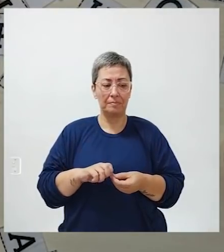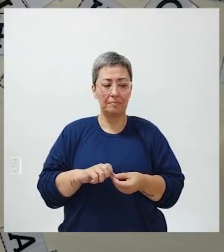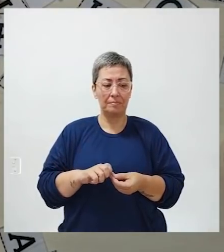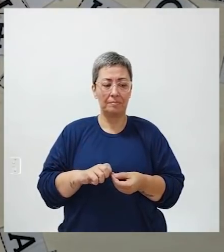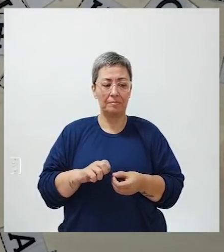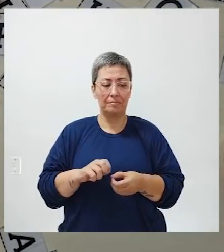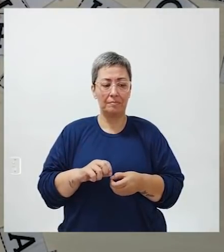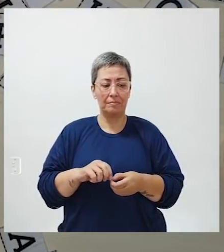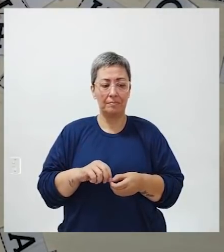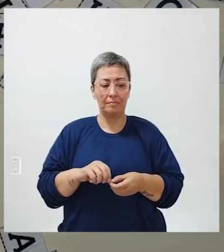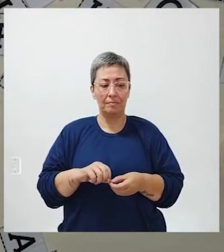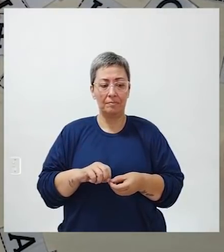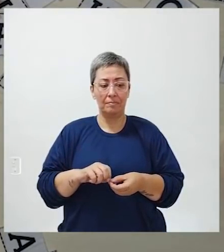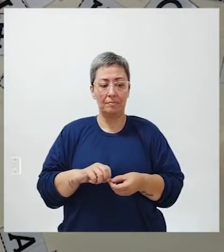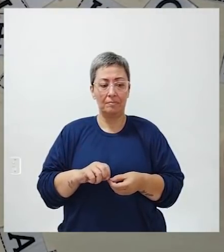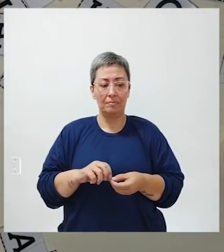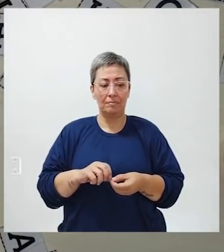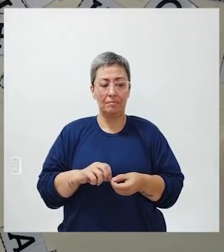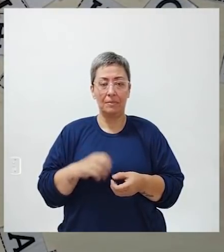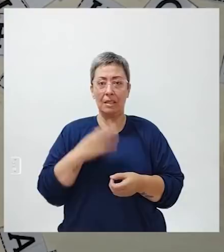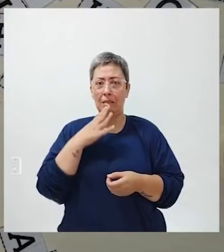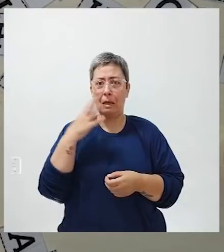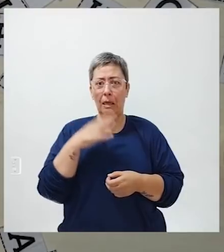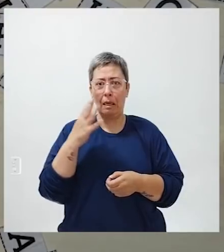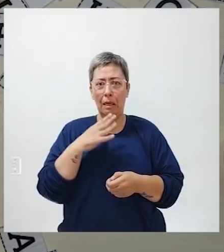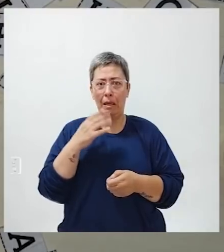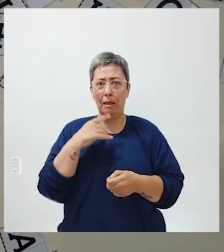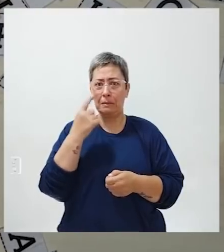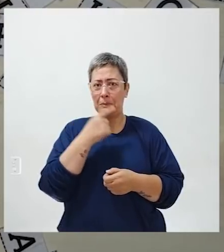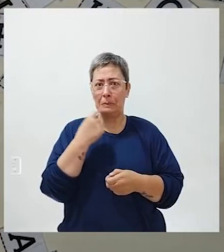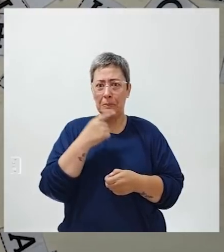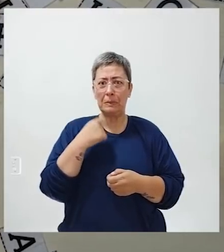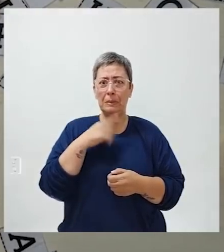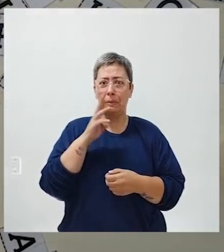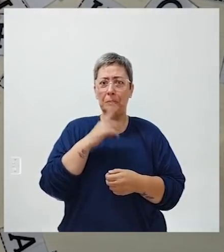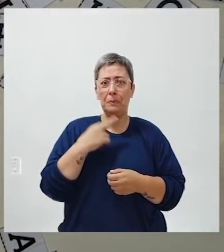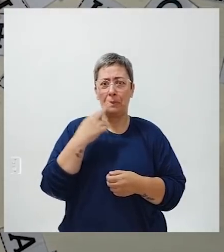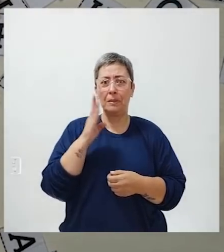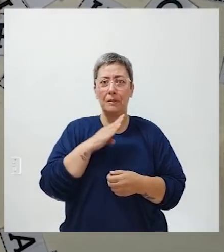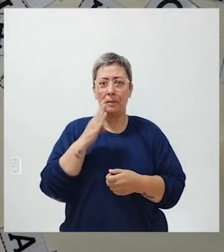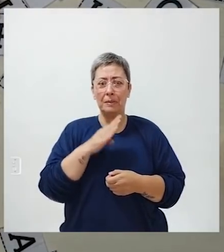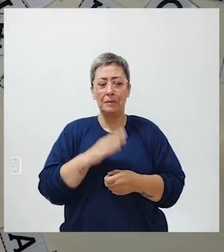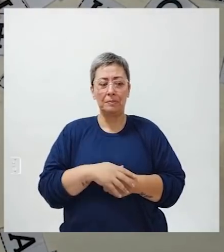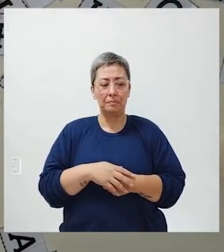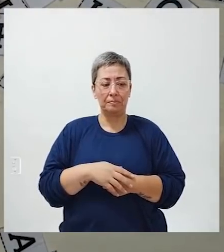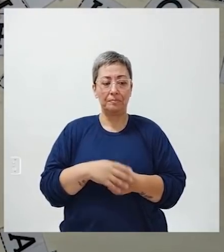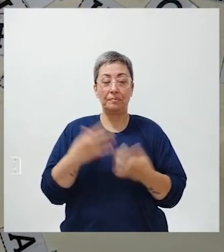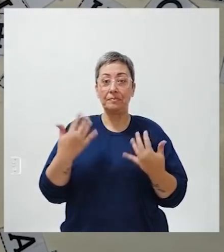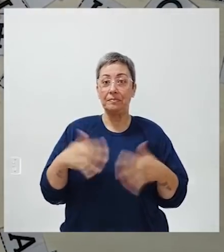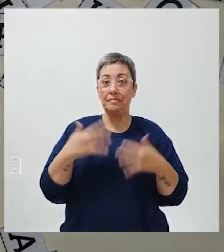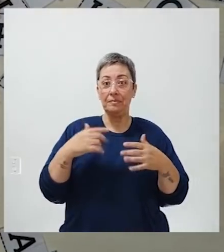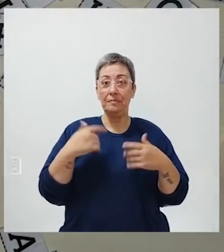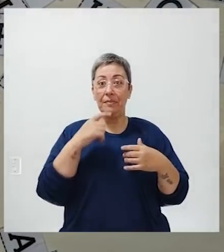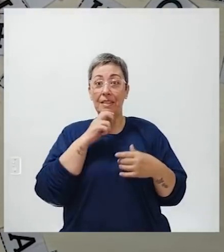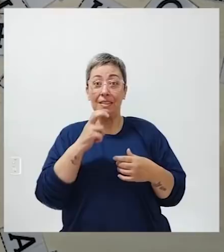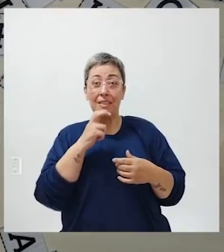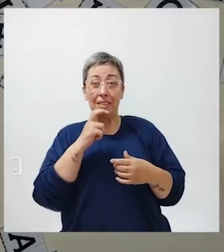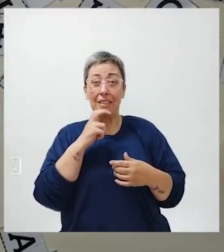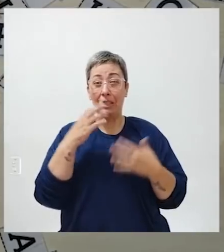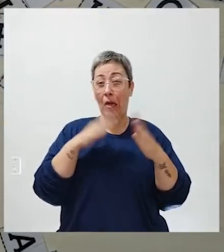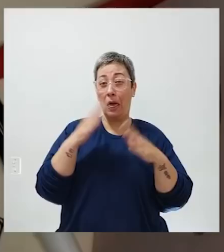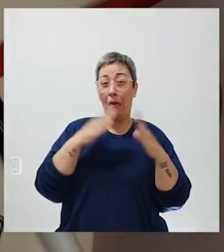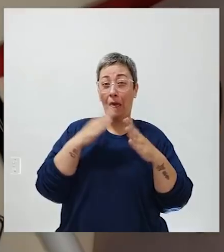Ai... Vai arder minha boca esse picolé de pimenta. Ai, socorro, tá ardendo, tá ardendo,